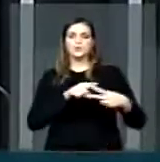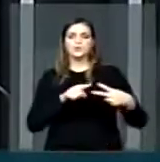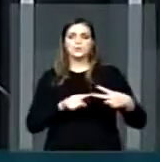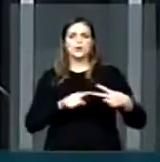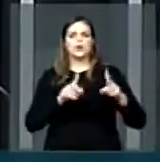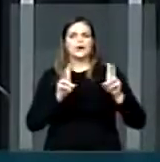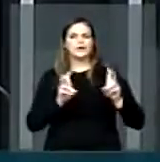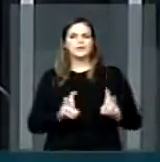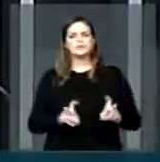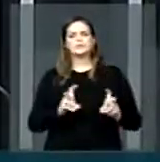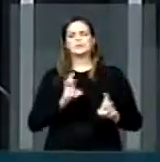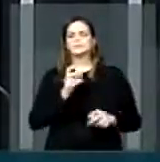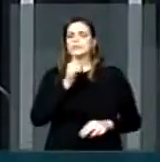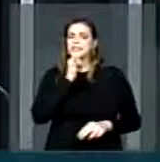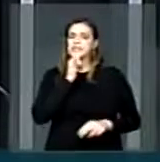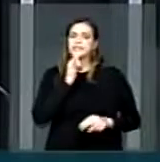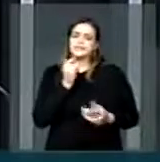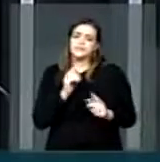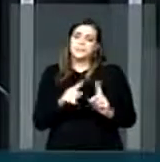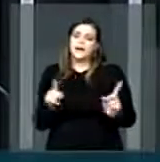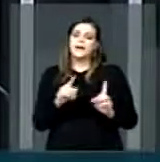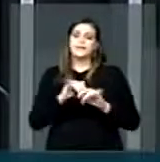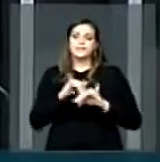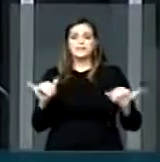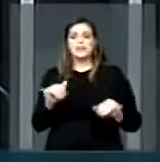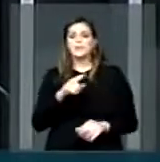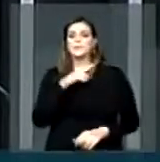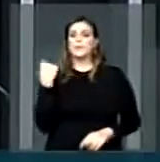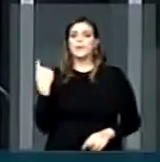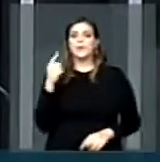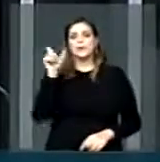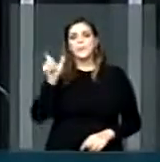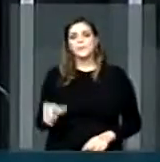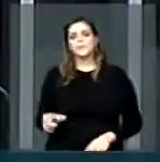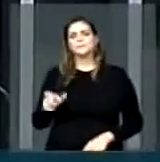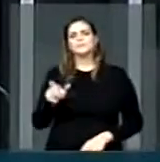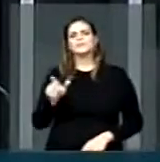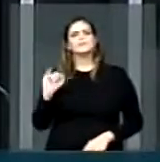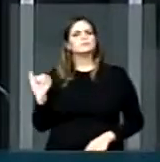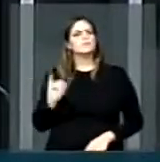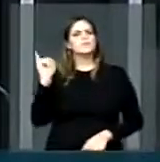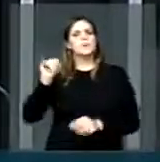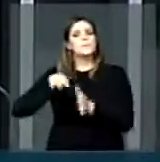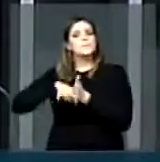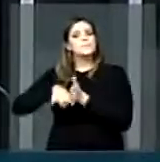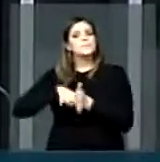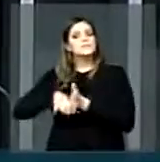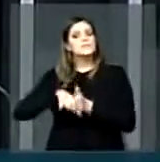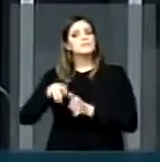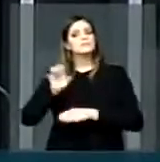mas falecimento de um grande pesquisador pernambucano,